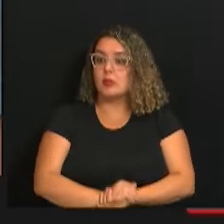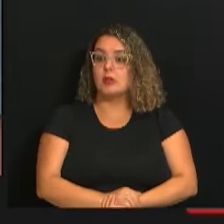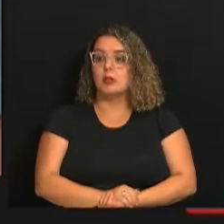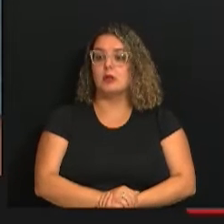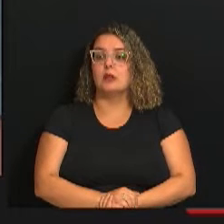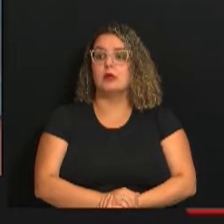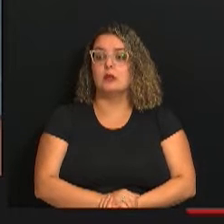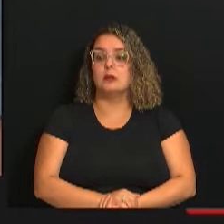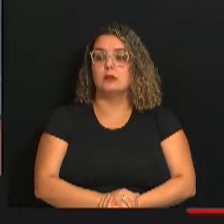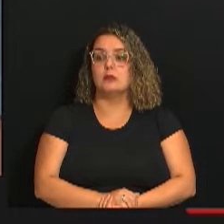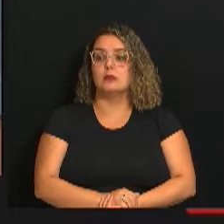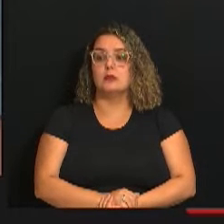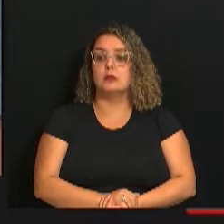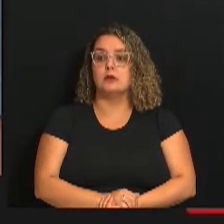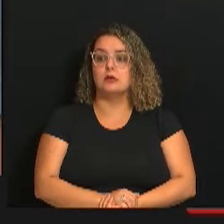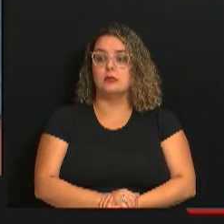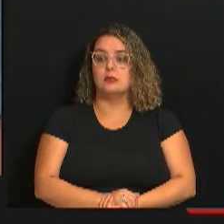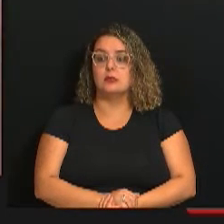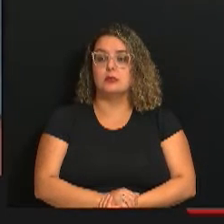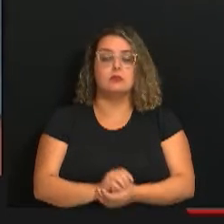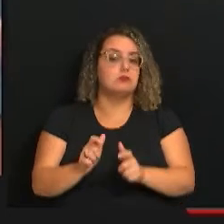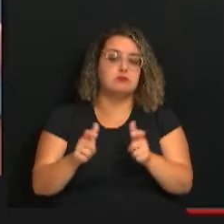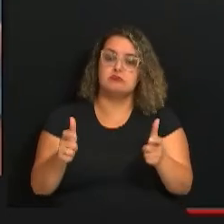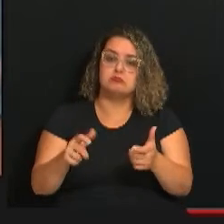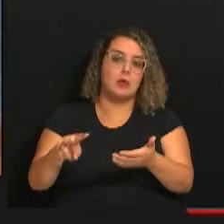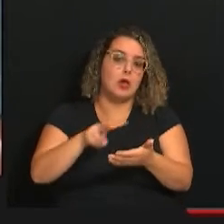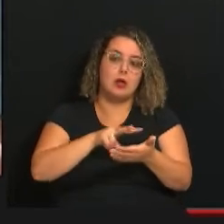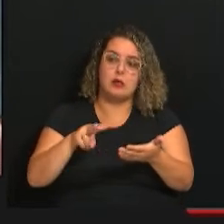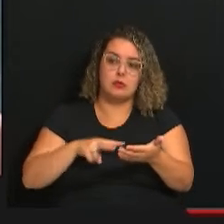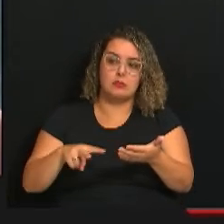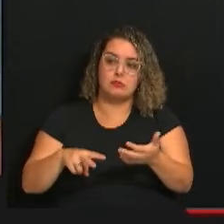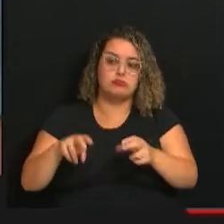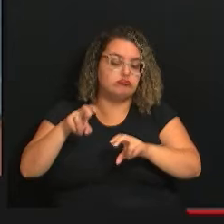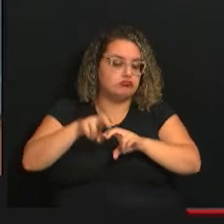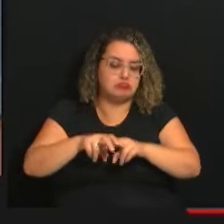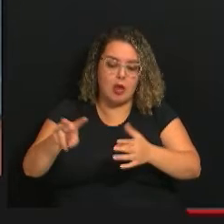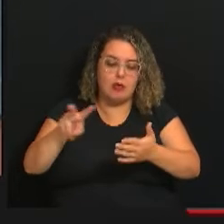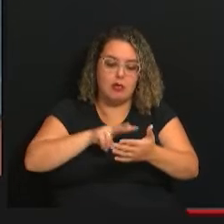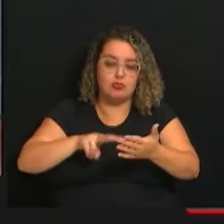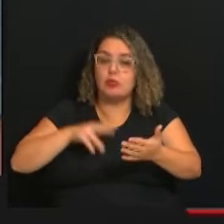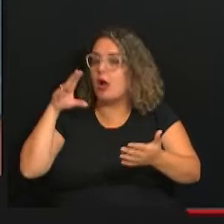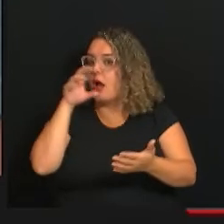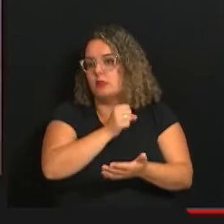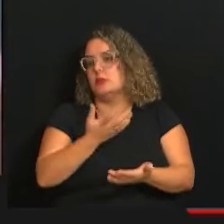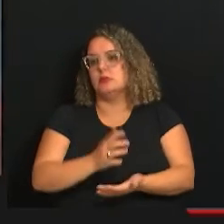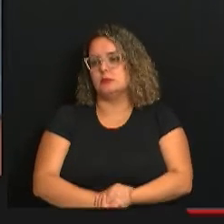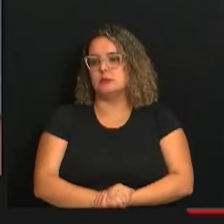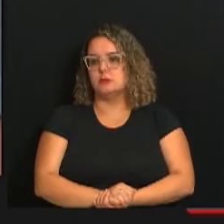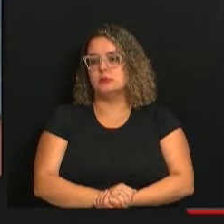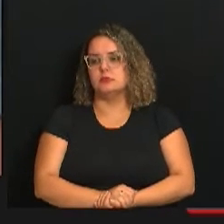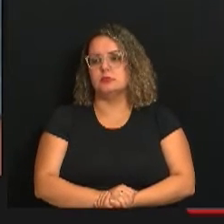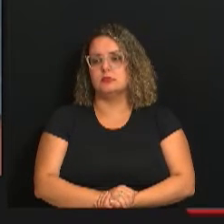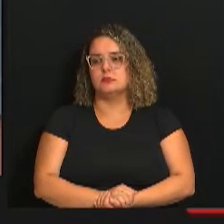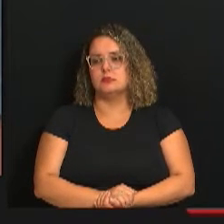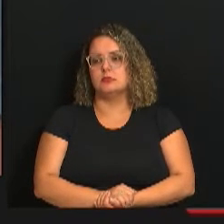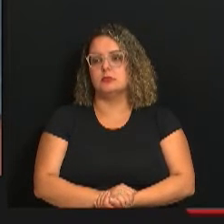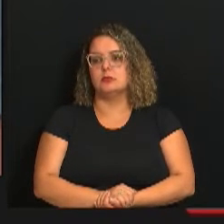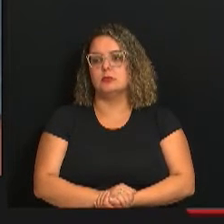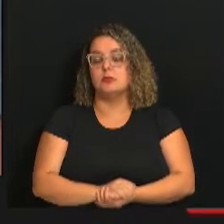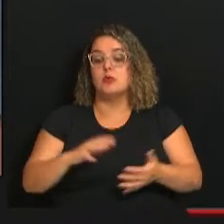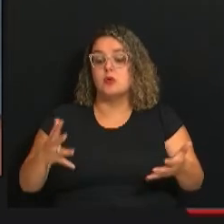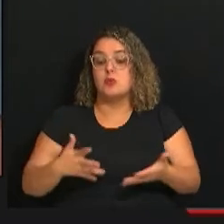Ótimo. Nesse caso não existe julgamento, ninguém é culpado, a pessoa não é culpada, a pessoa não fez nada para ficar doente,